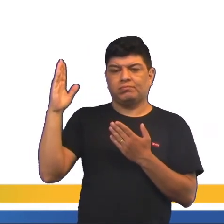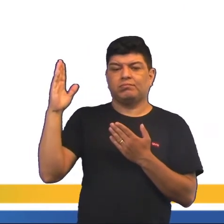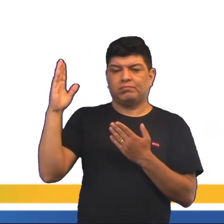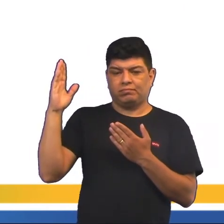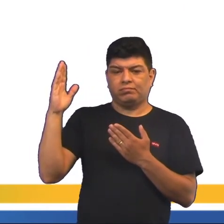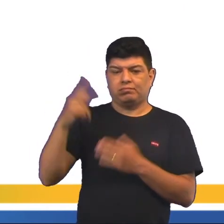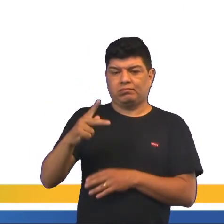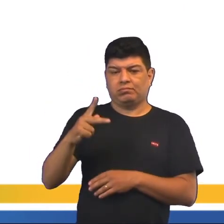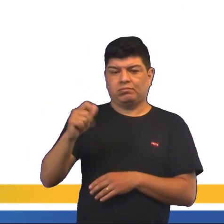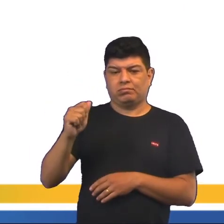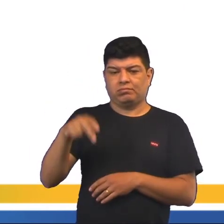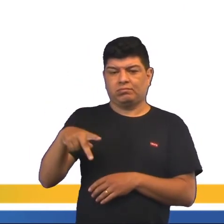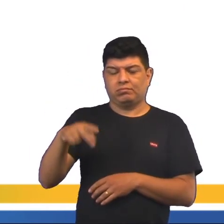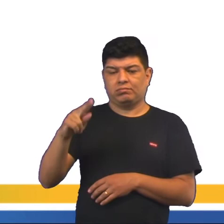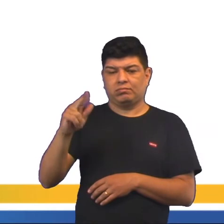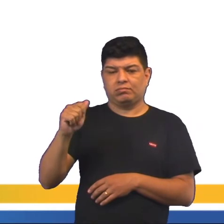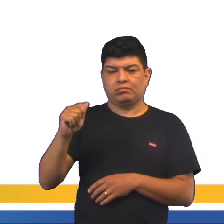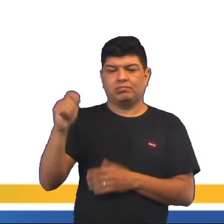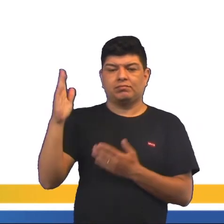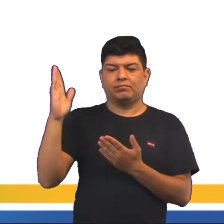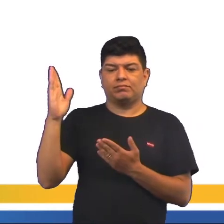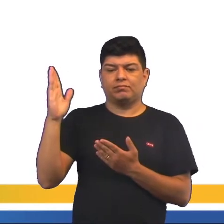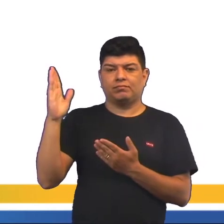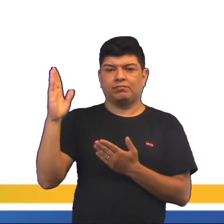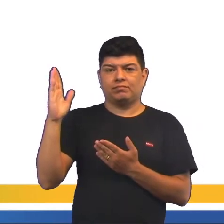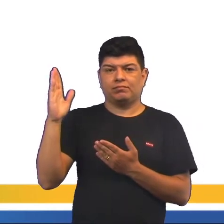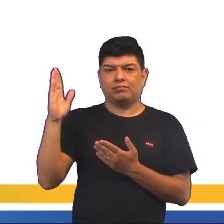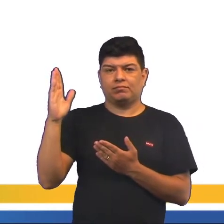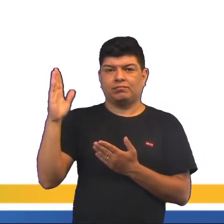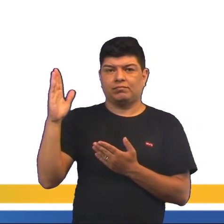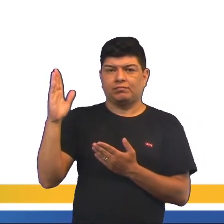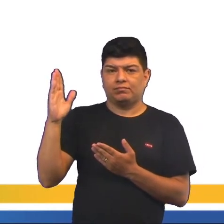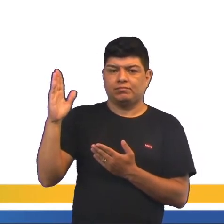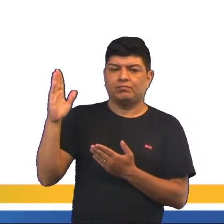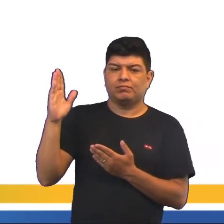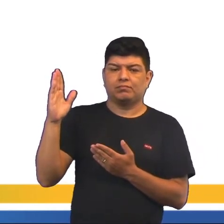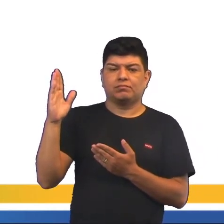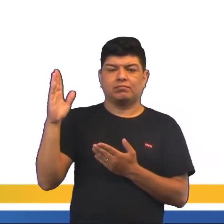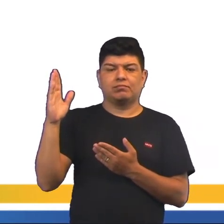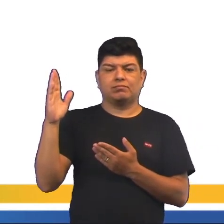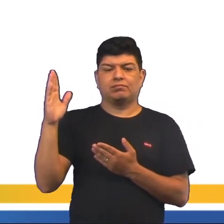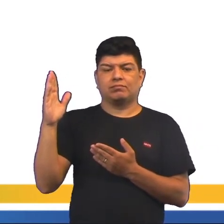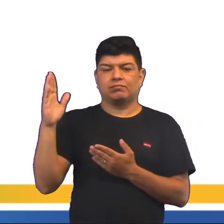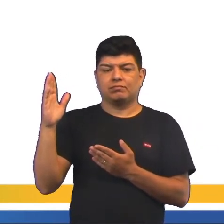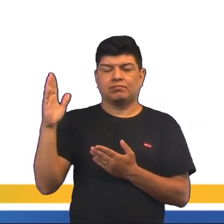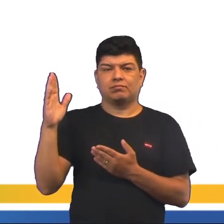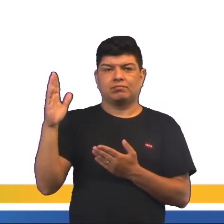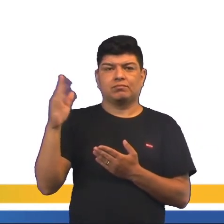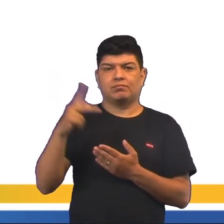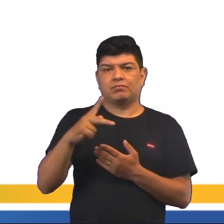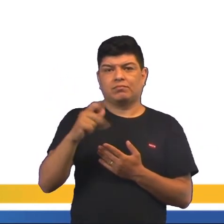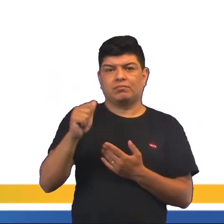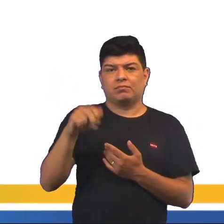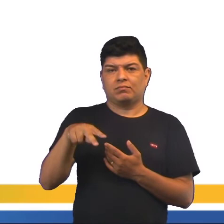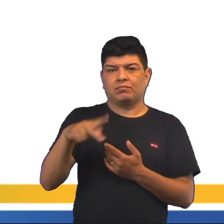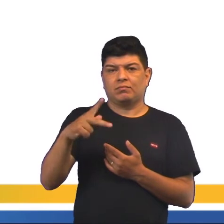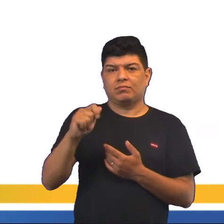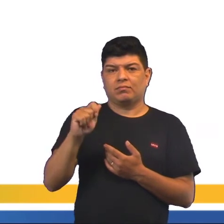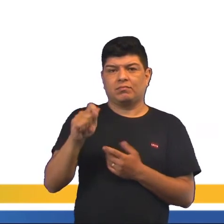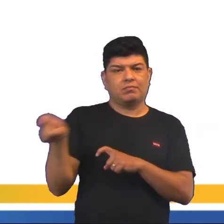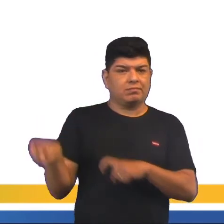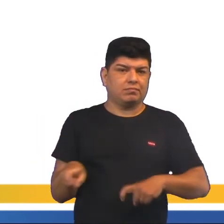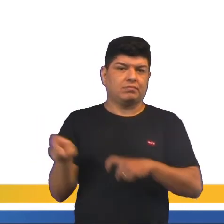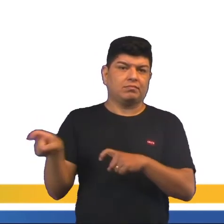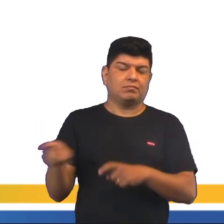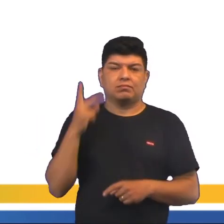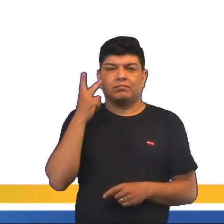Pampa, ou Campanha Gaúcha, na região planáltica, melhor dizendo. Então o Pampa é isso aí, é